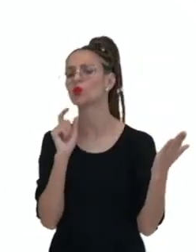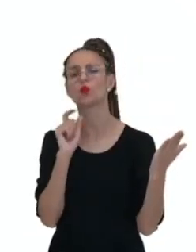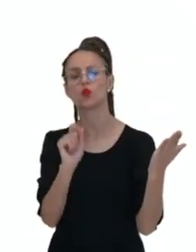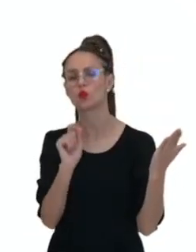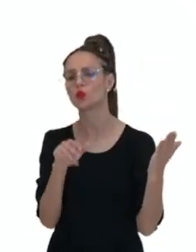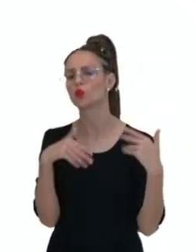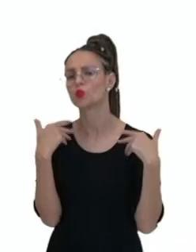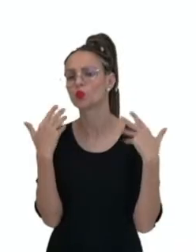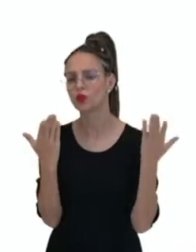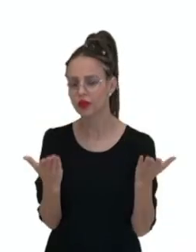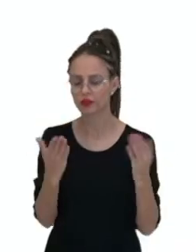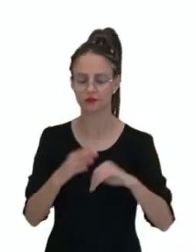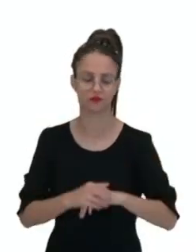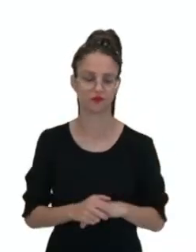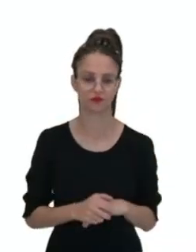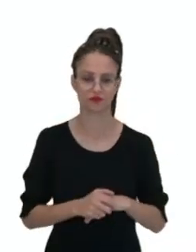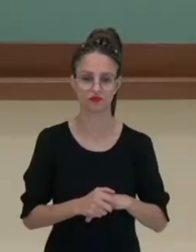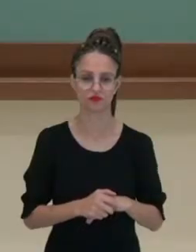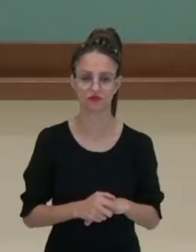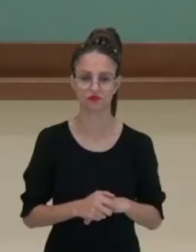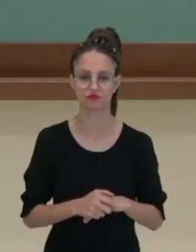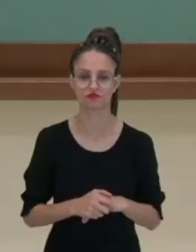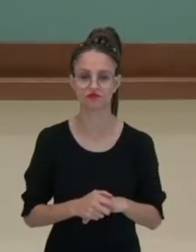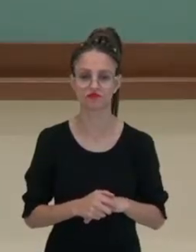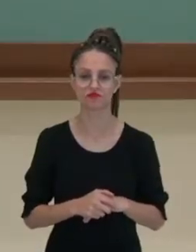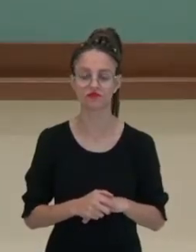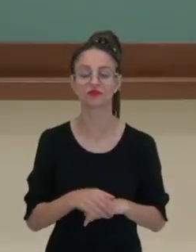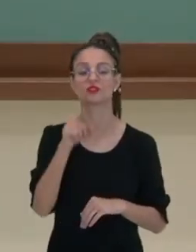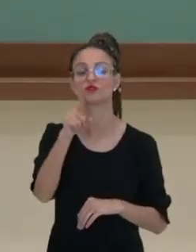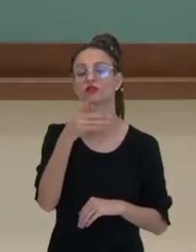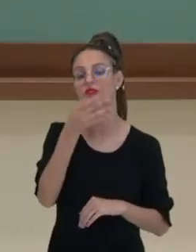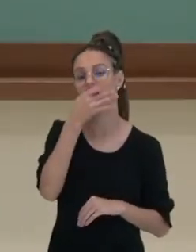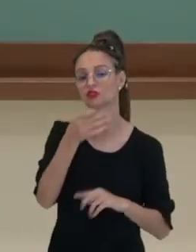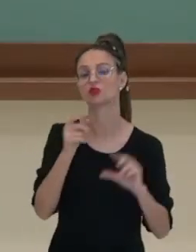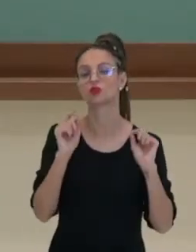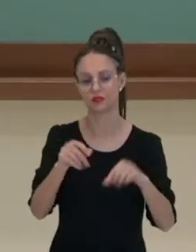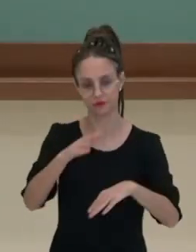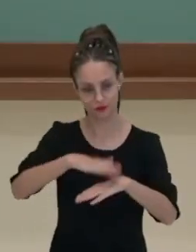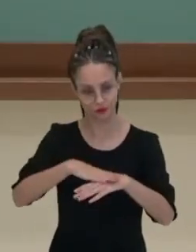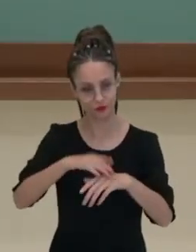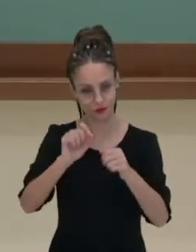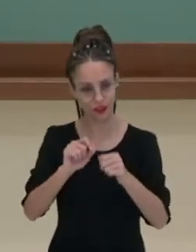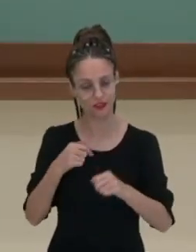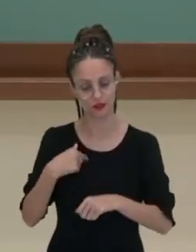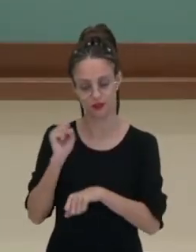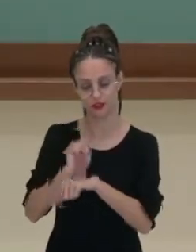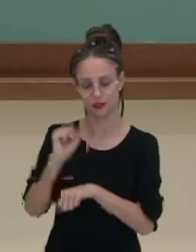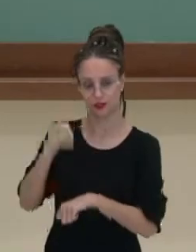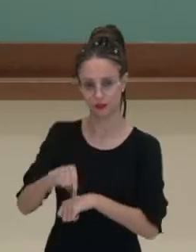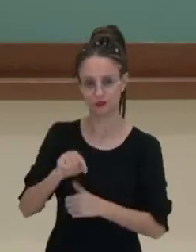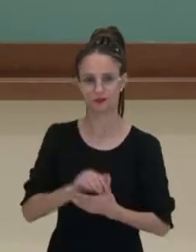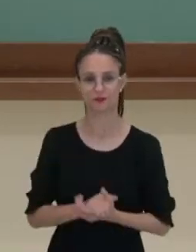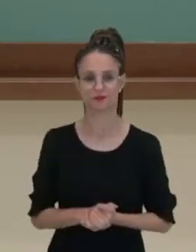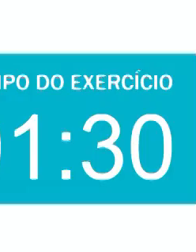podemos extrair após a leitura desse texto? O que você acha? Faz aí, que eu te aguardo aqui.